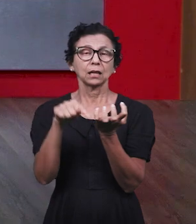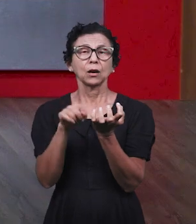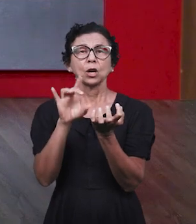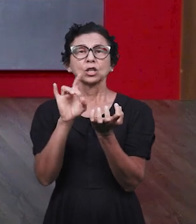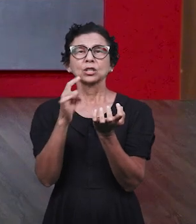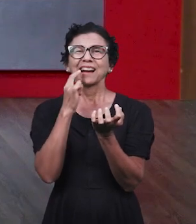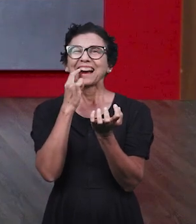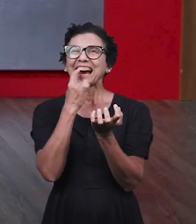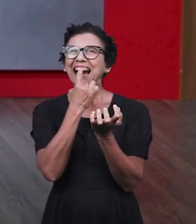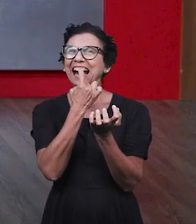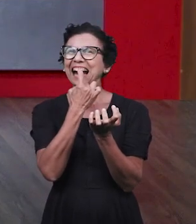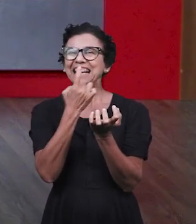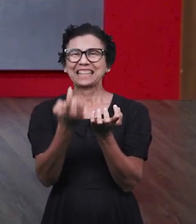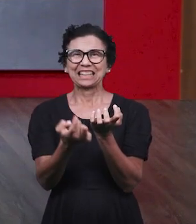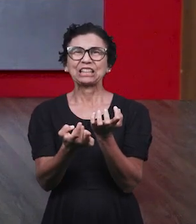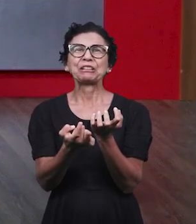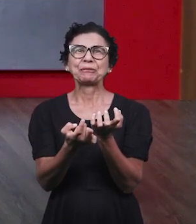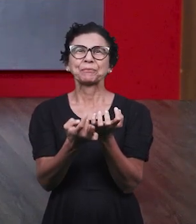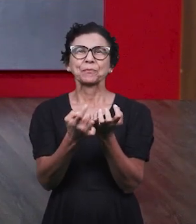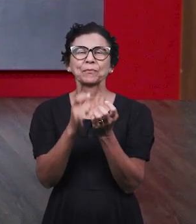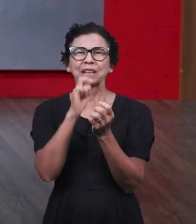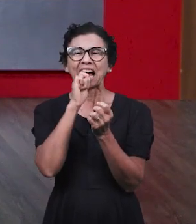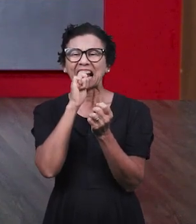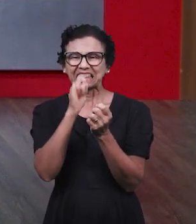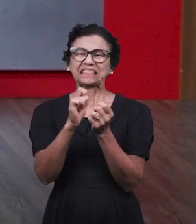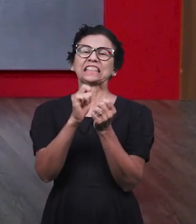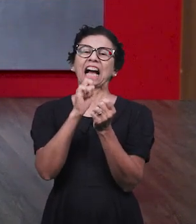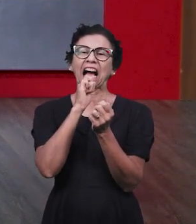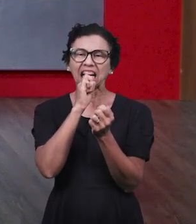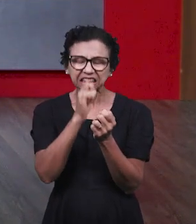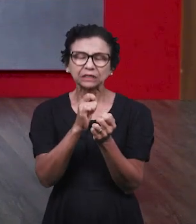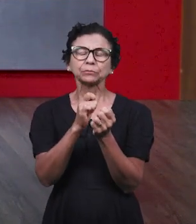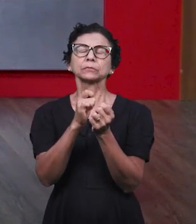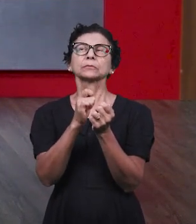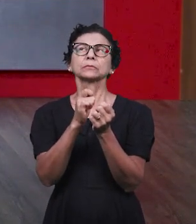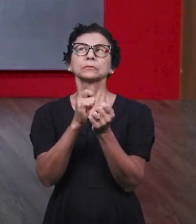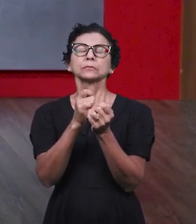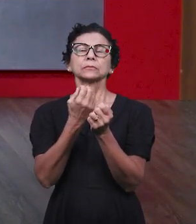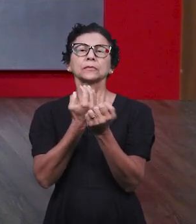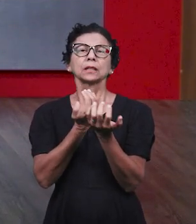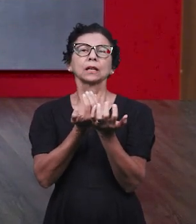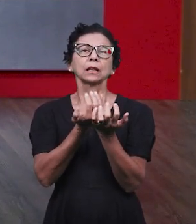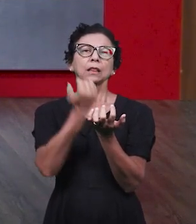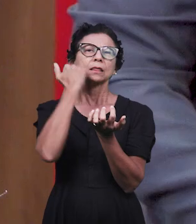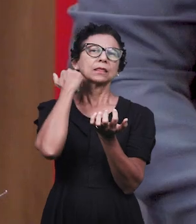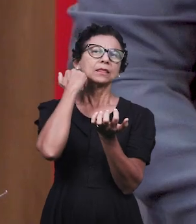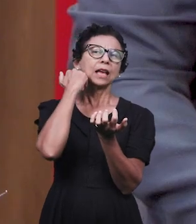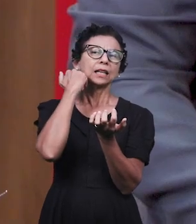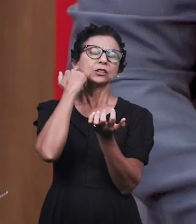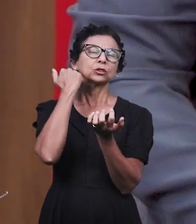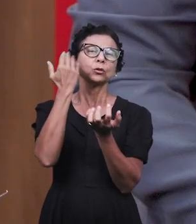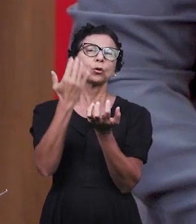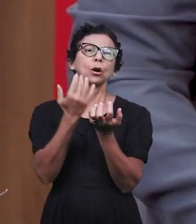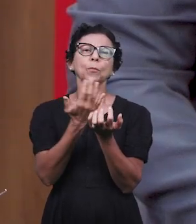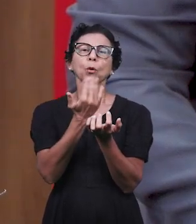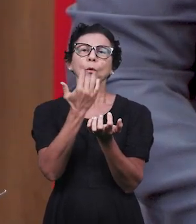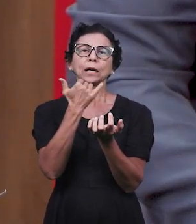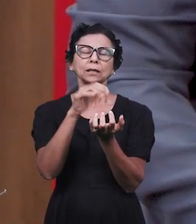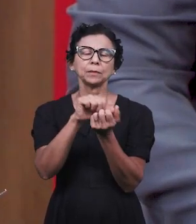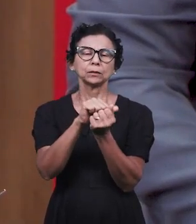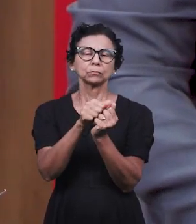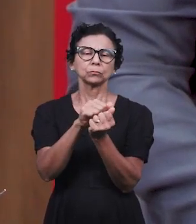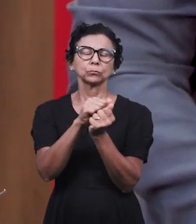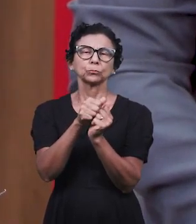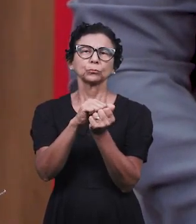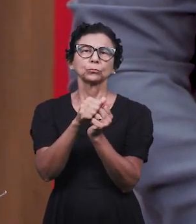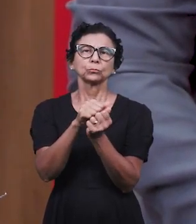se de repente a pessoa tem só os dentes da frente, que só vão rasgar, como que ela vai conseguir fazer uma trituração